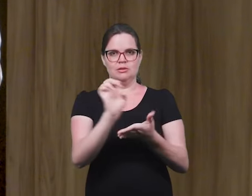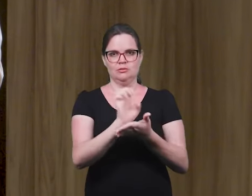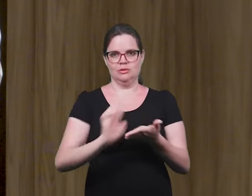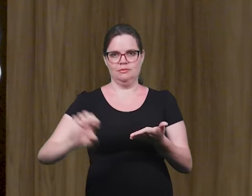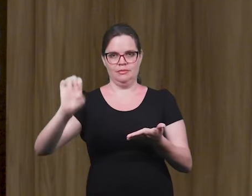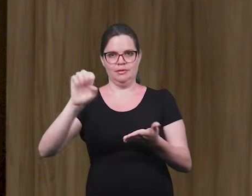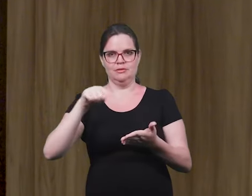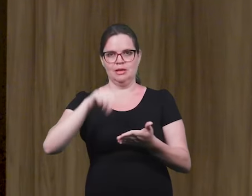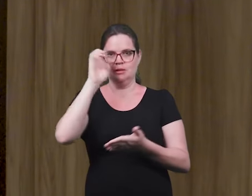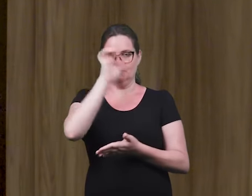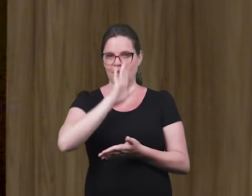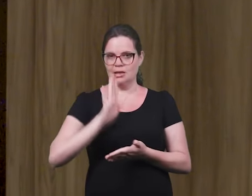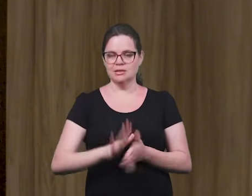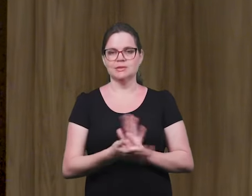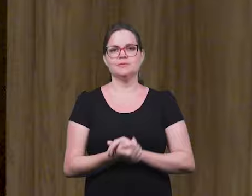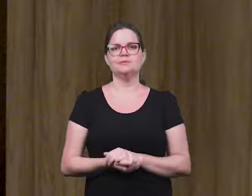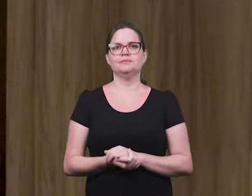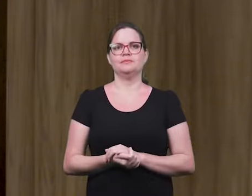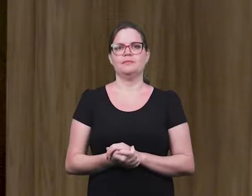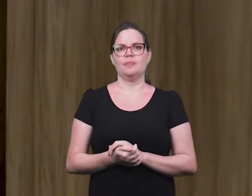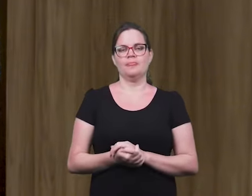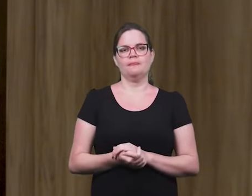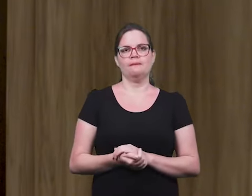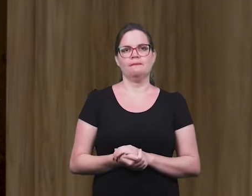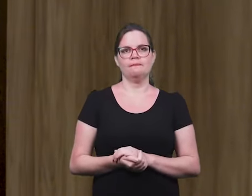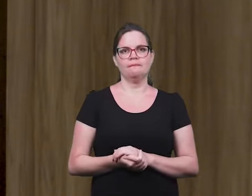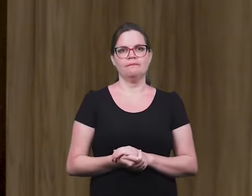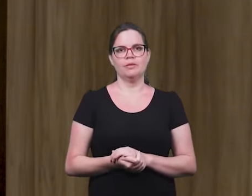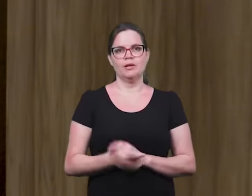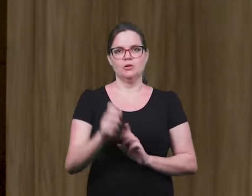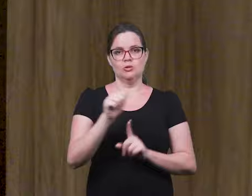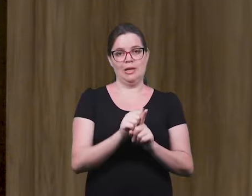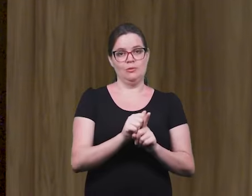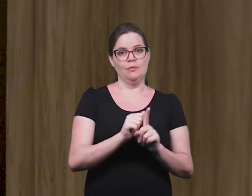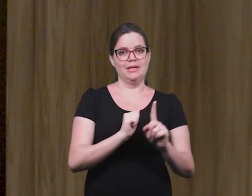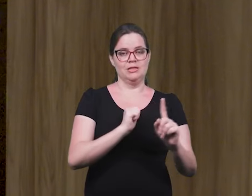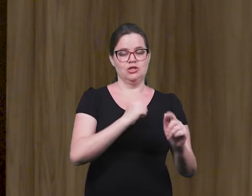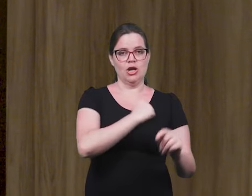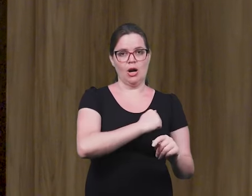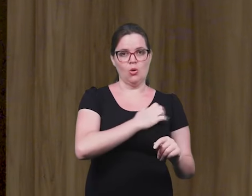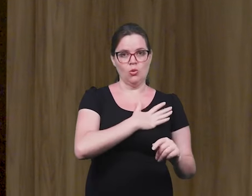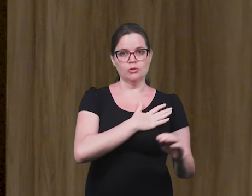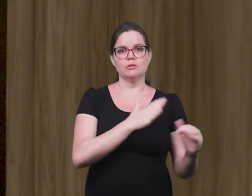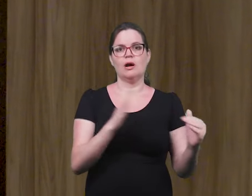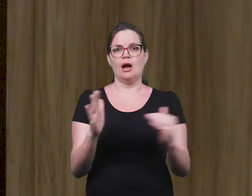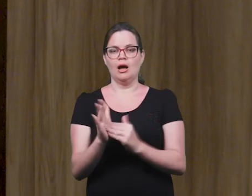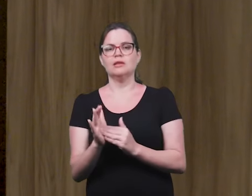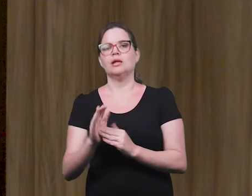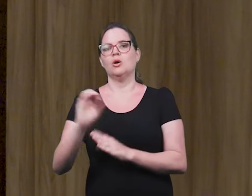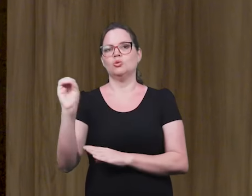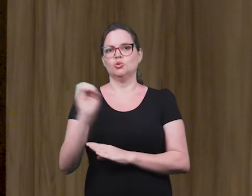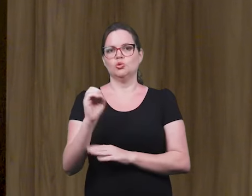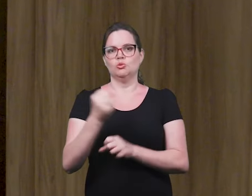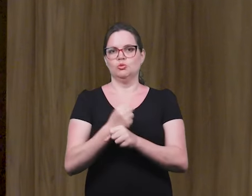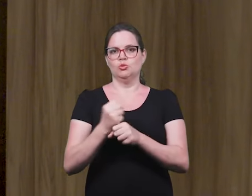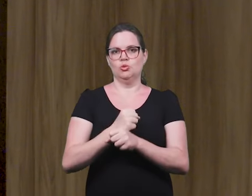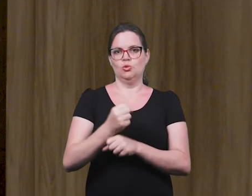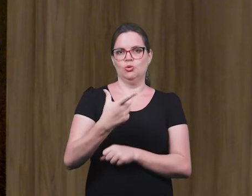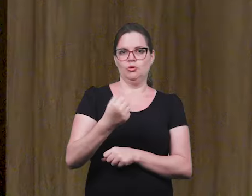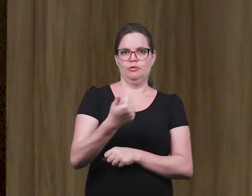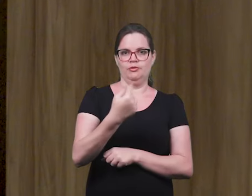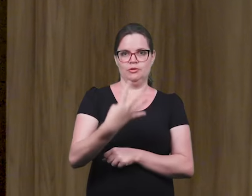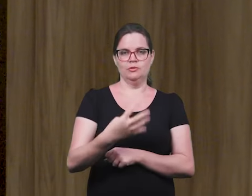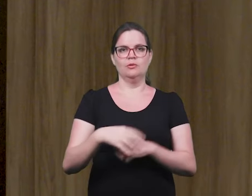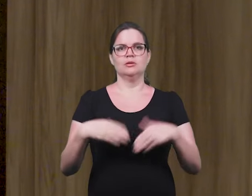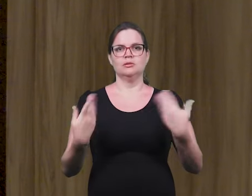exportações do agronegócio brasileiro para o país entre agosto e outubro de 2024, resultando em